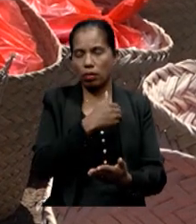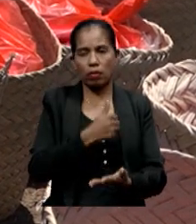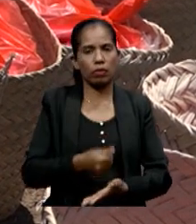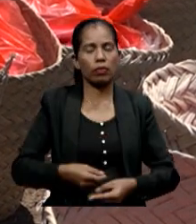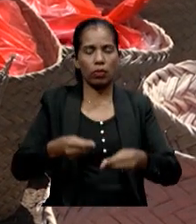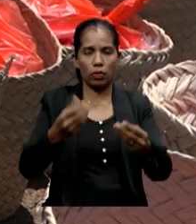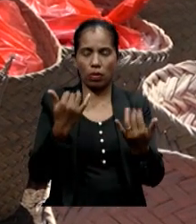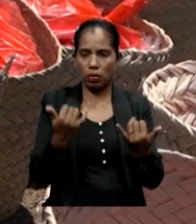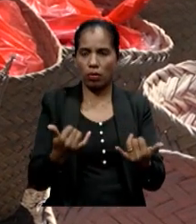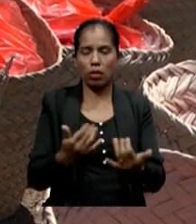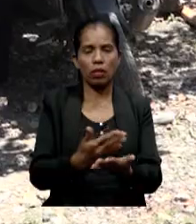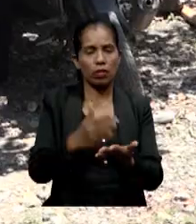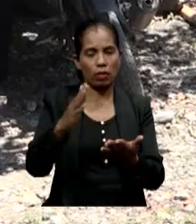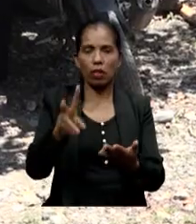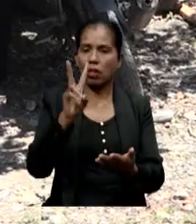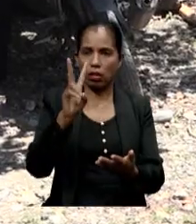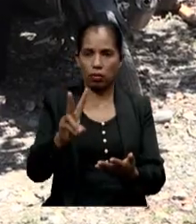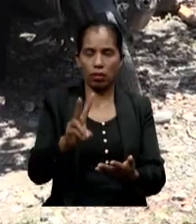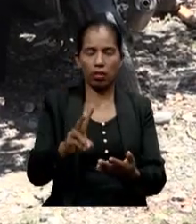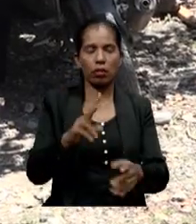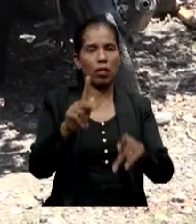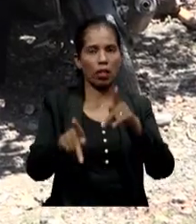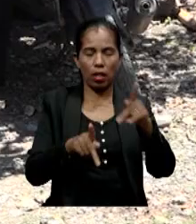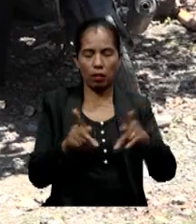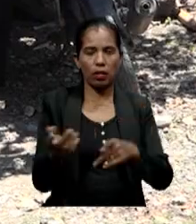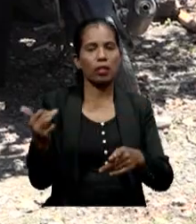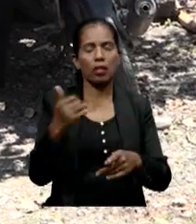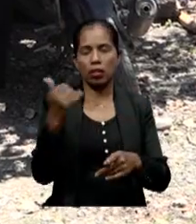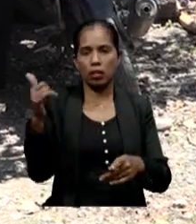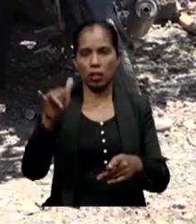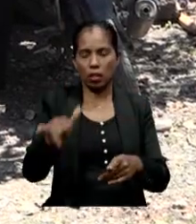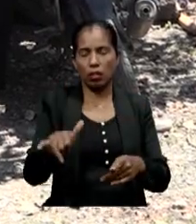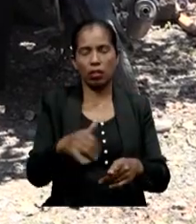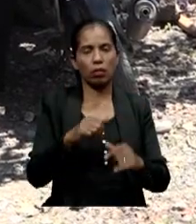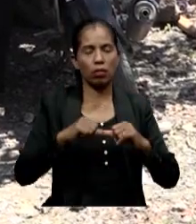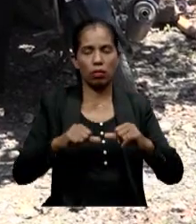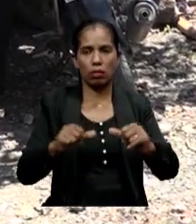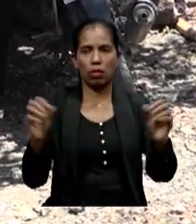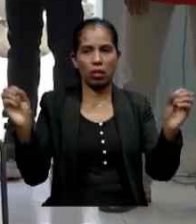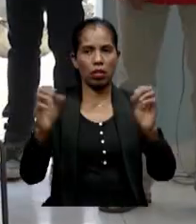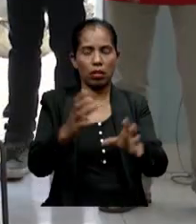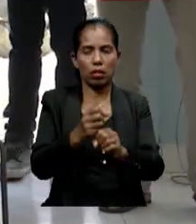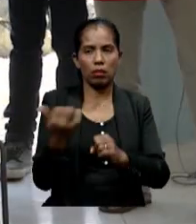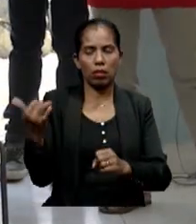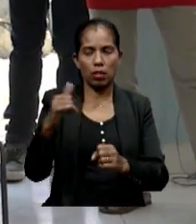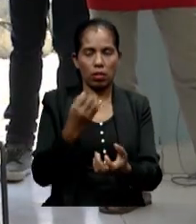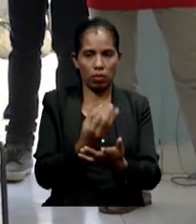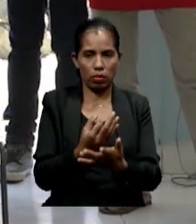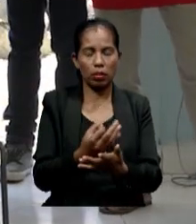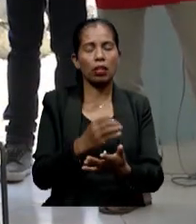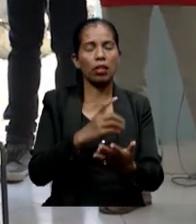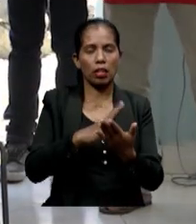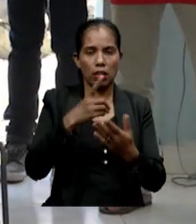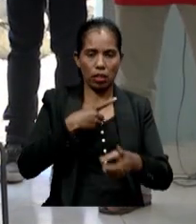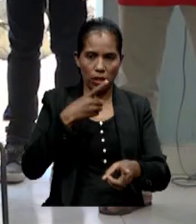no ia distribuição fase da ruak, beneficiário Hirakne continua la simo Sira nia direito. Tambane,